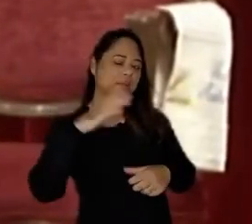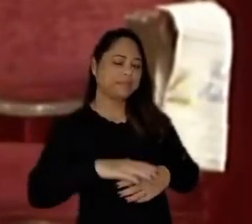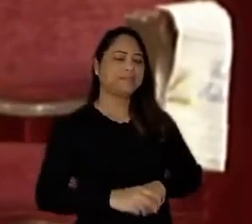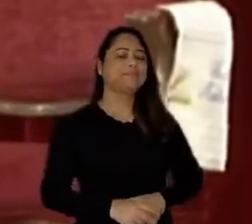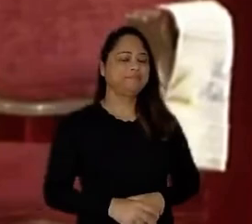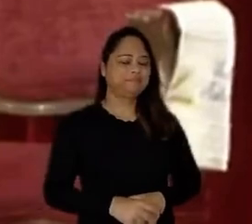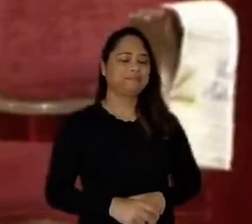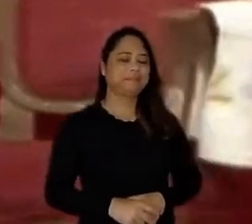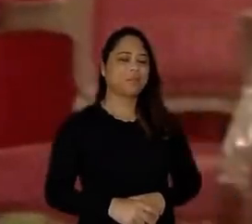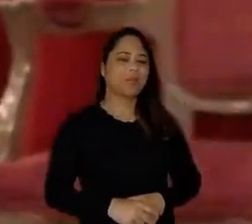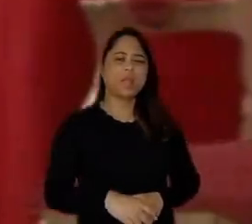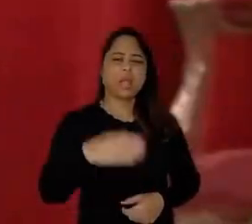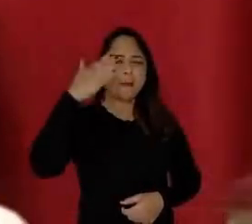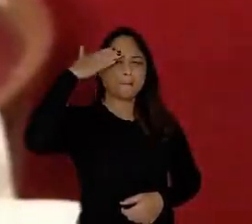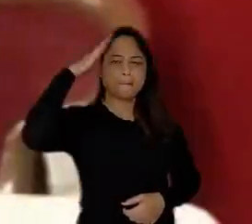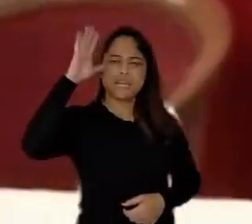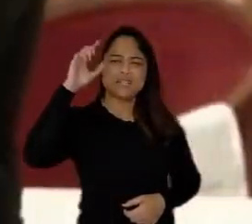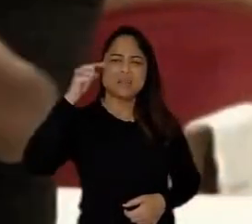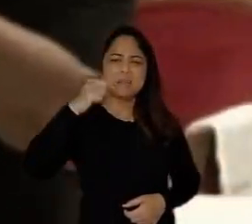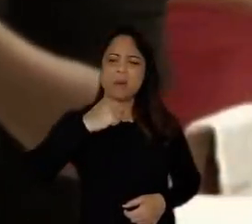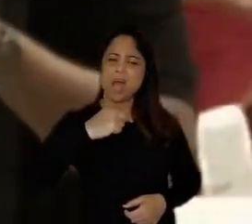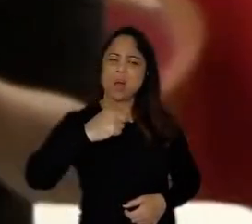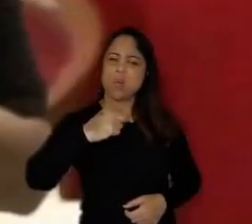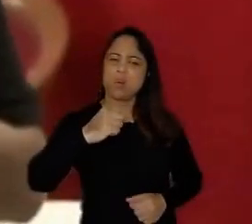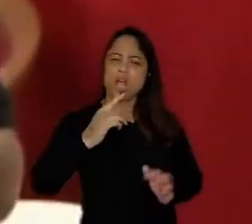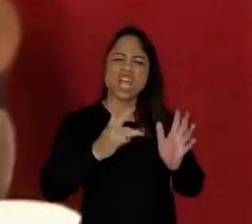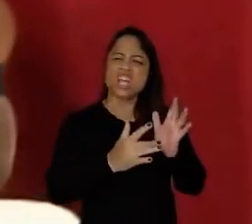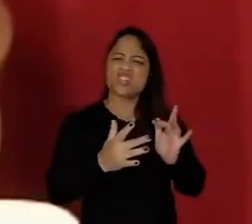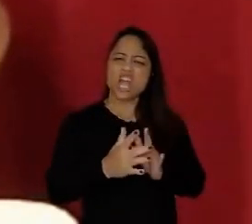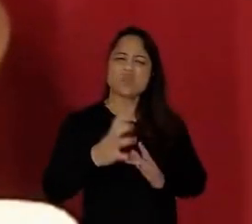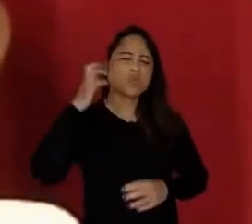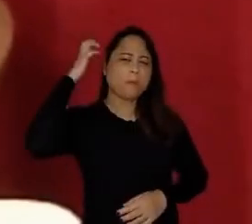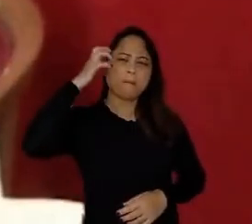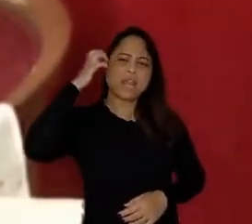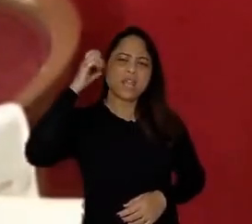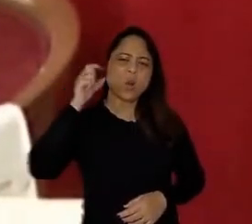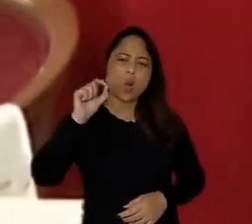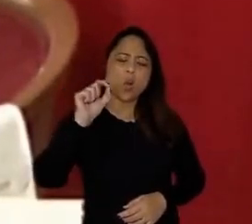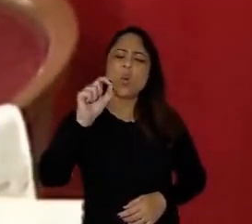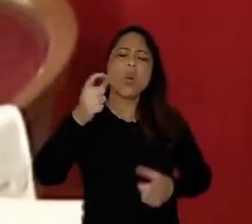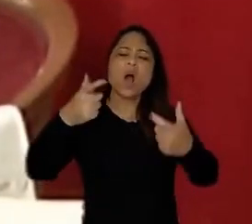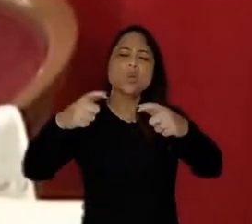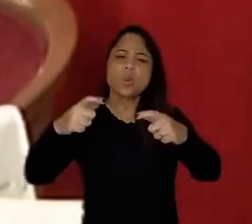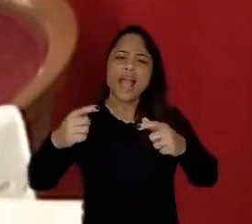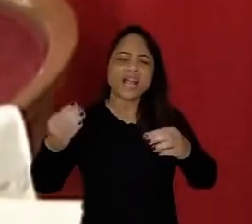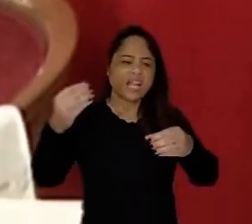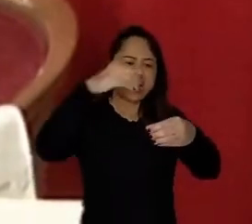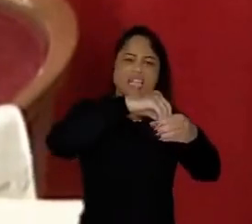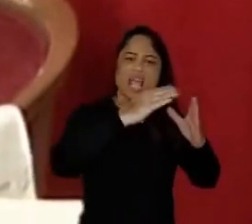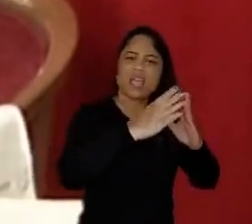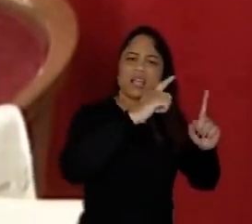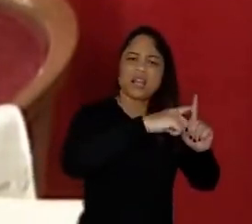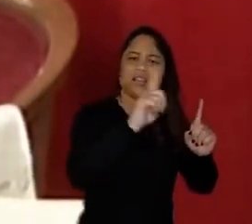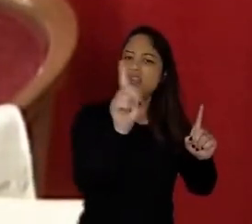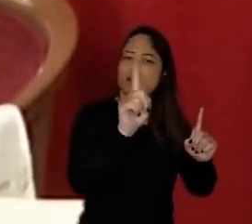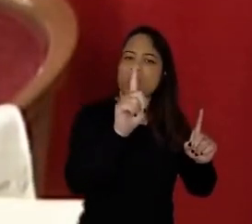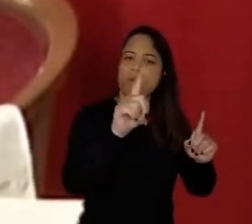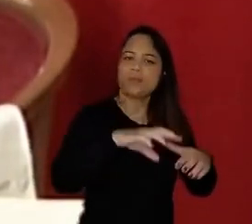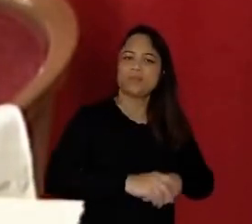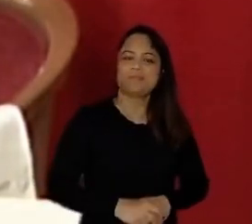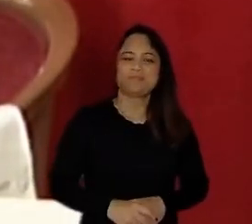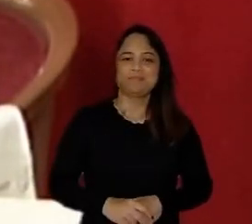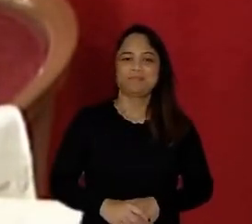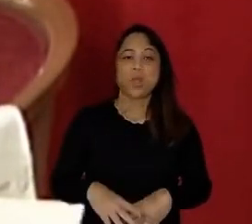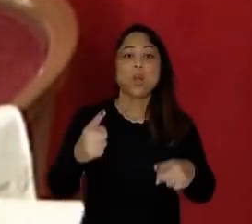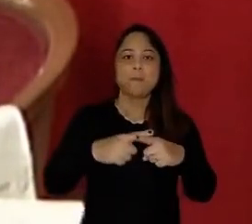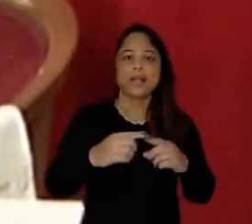As principais pregações que Jesus fez não foi dentro da igreja. Me pergunta por quê? Porque dentro da igreja